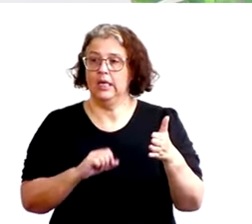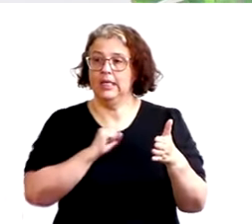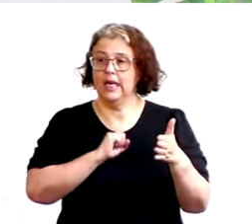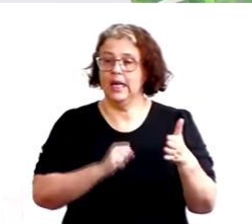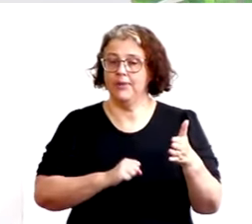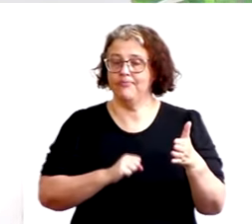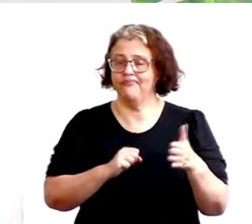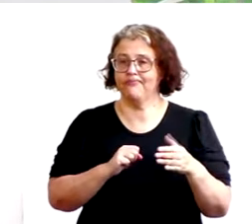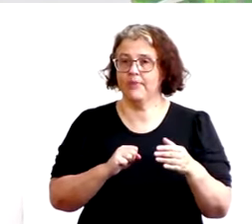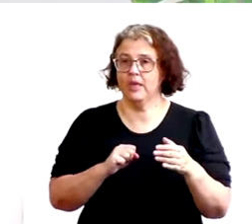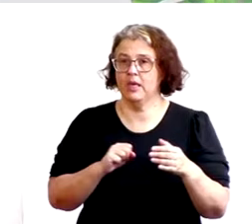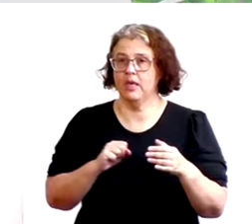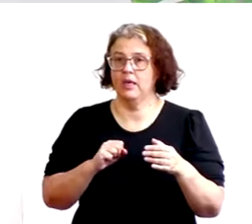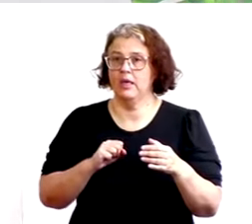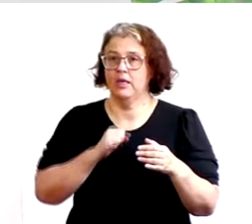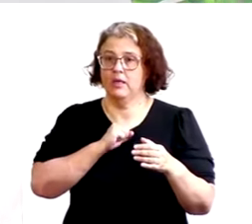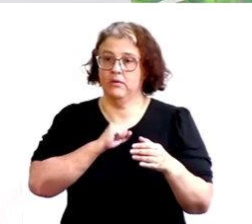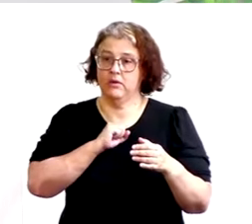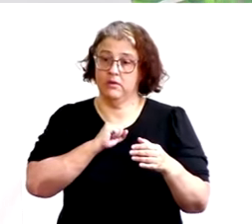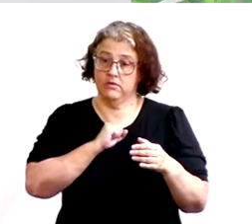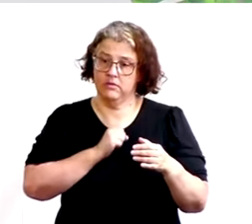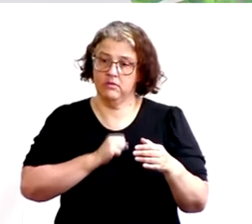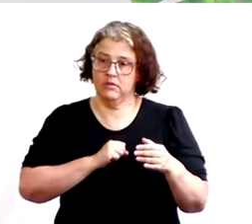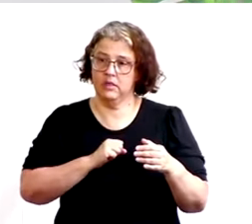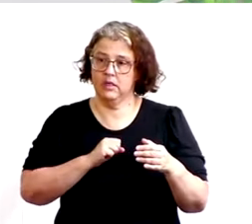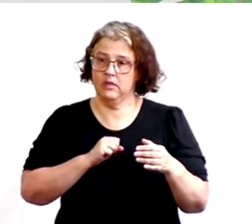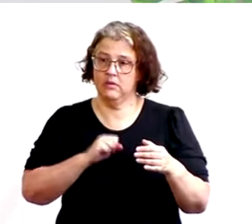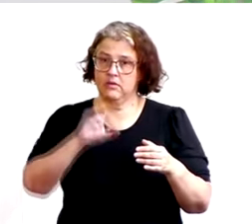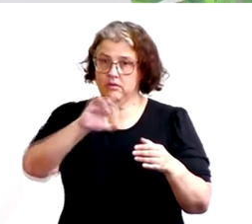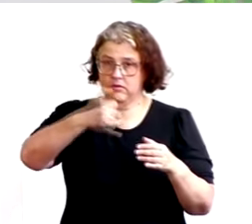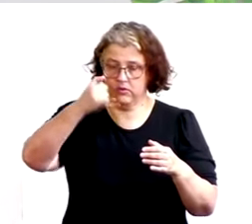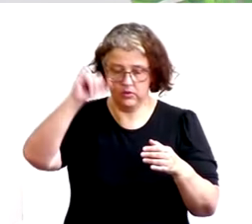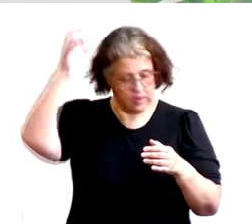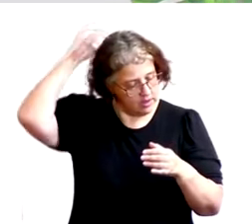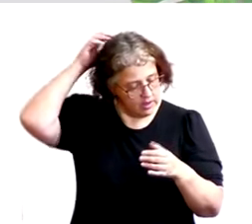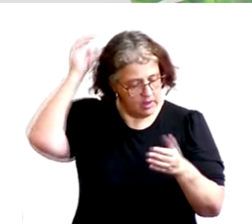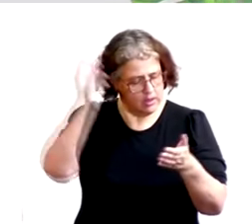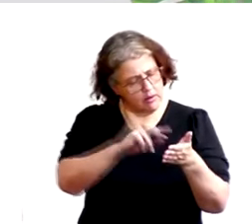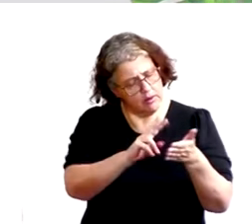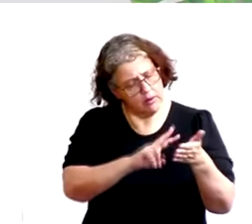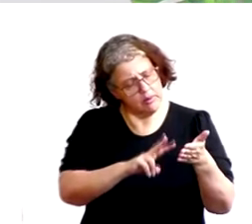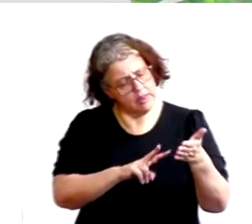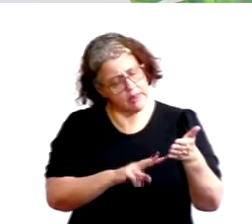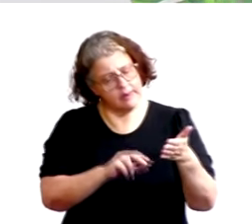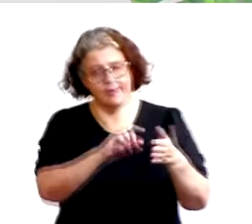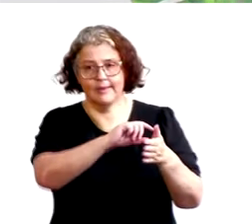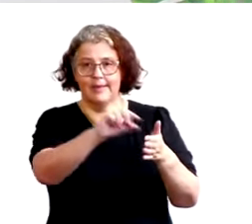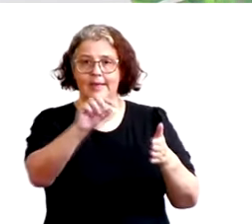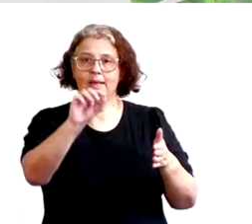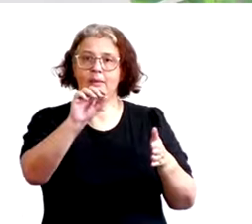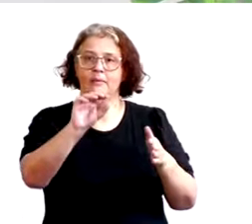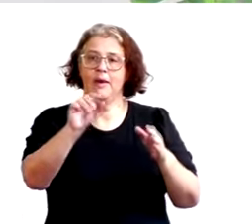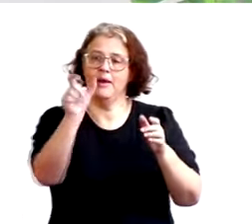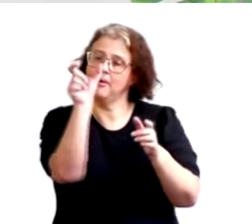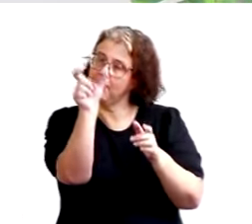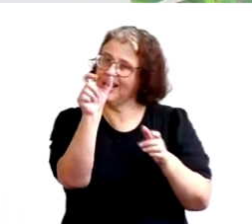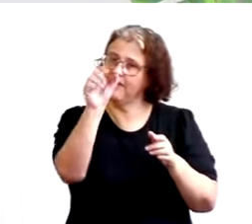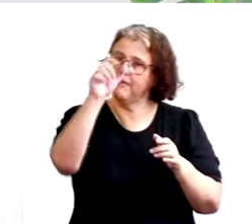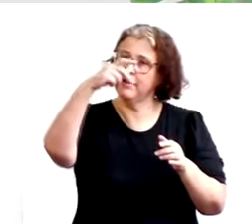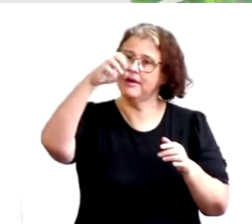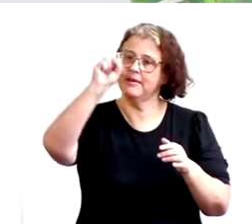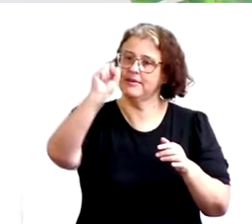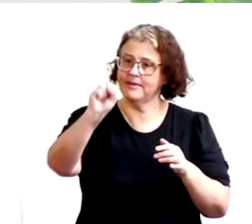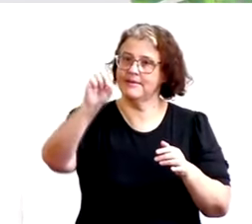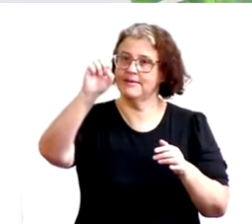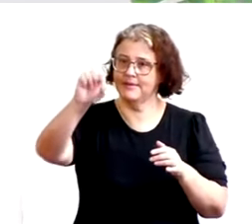não sei se no seu texto aí aparece elas são boas indicações de divisões dentro do texto porque